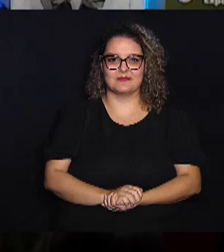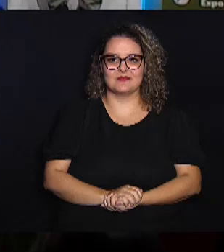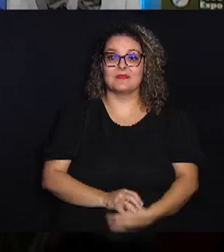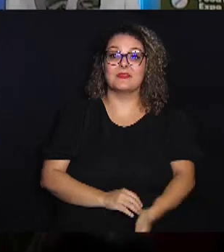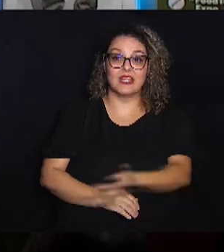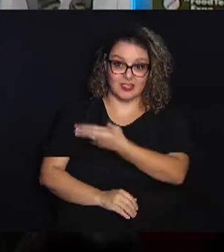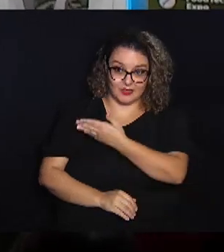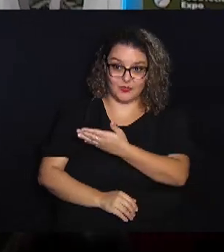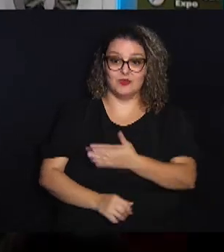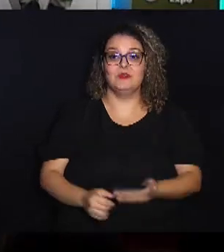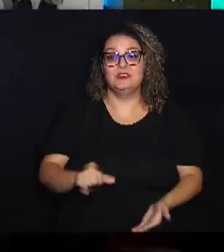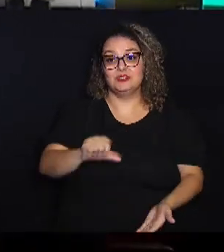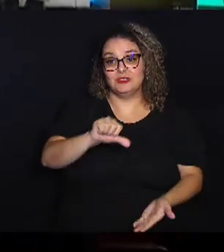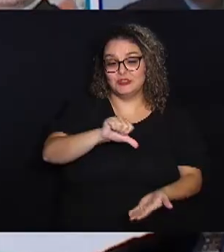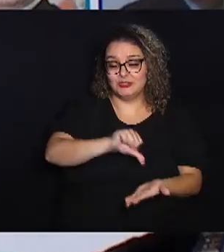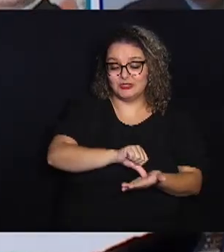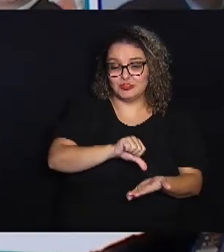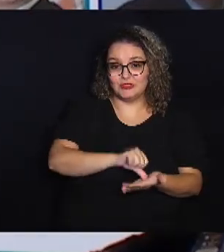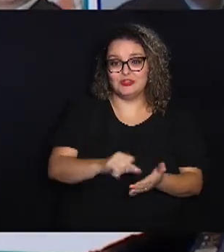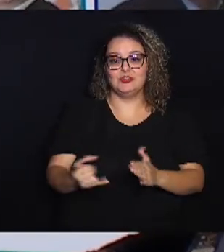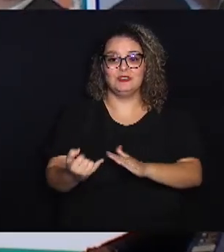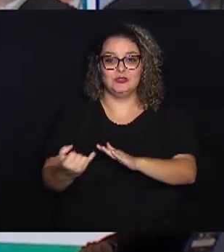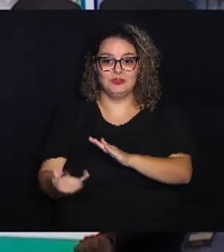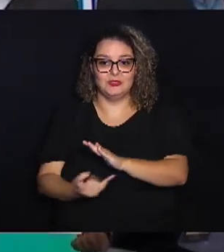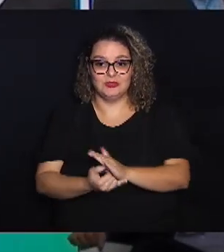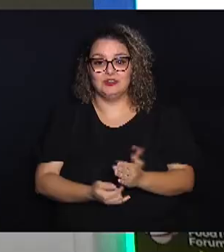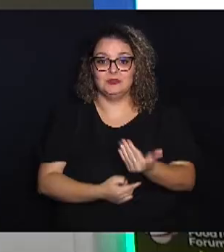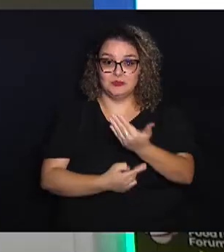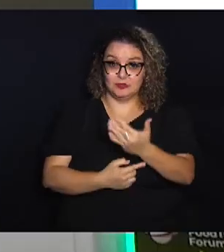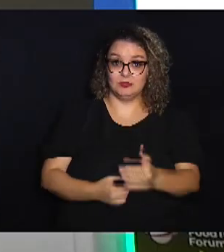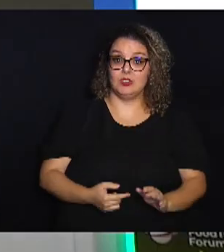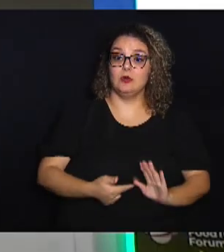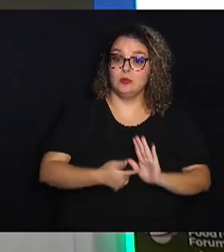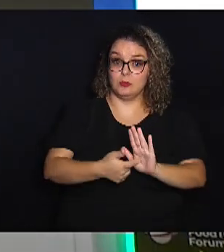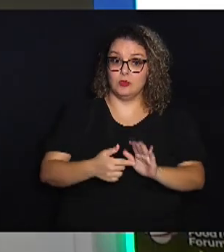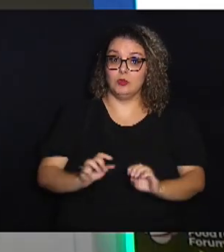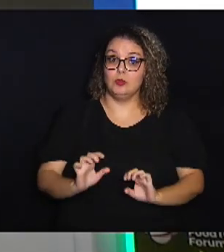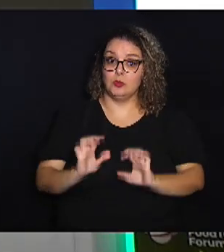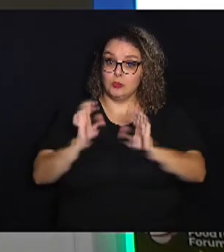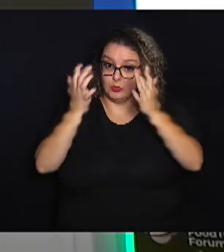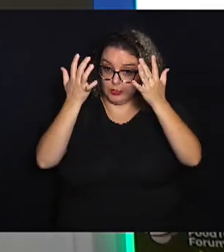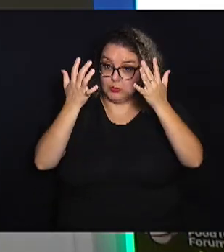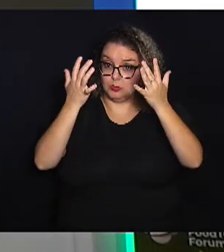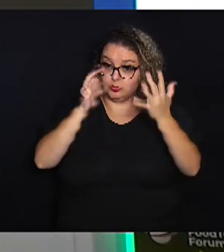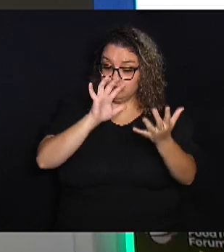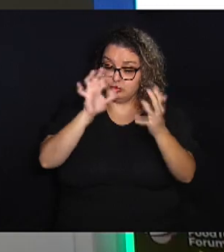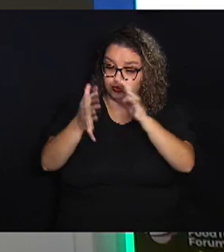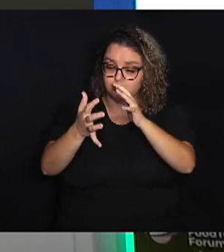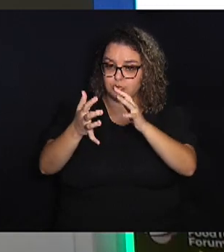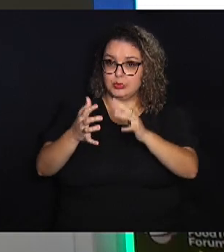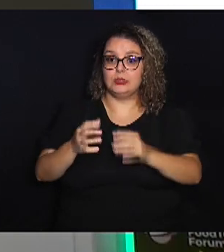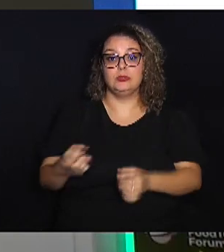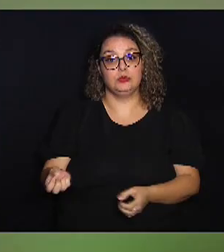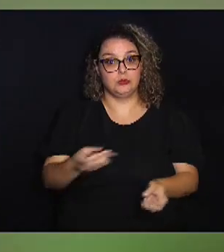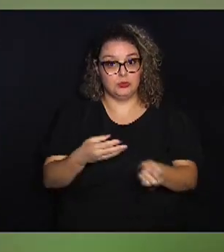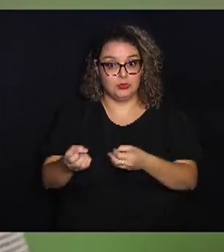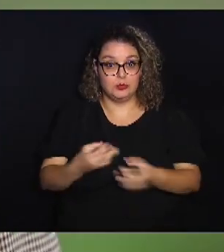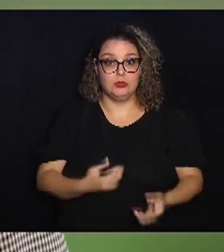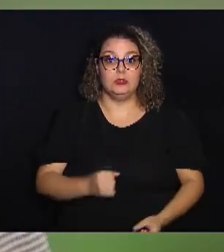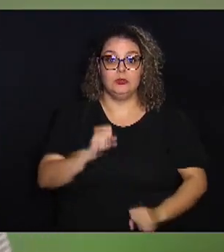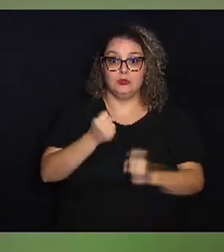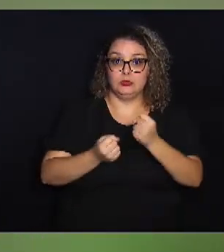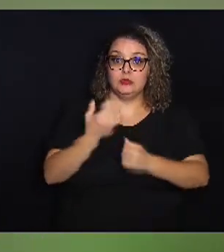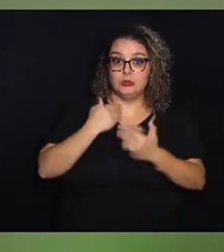de Tecnologia de Alimentos destacou os eventos climáticos extremos que exigem mais inovação da indústria de alimentos.